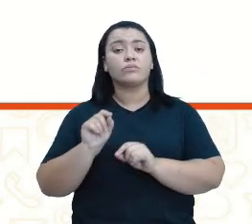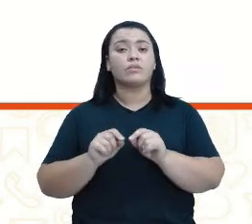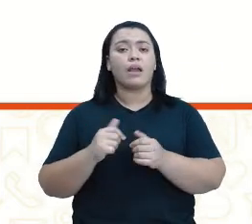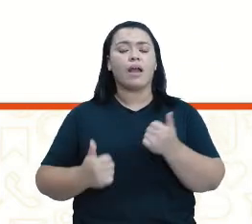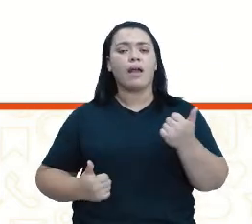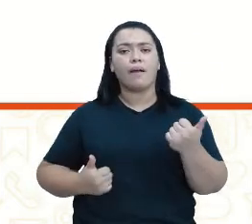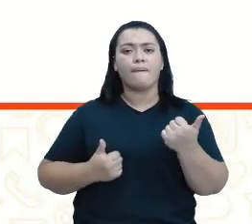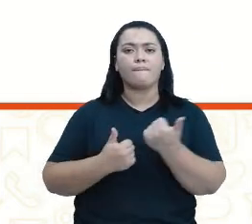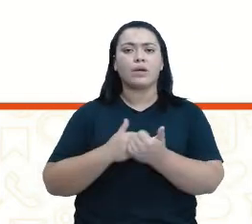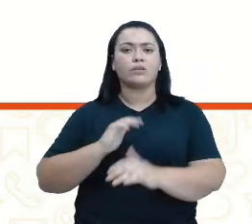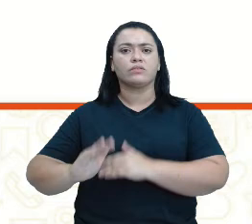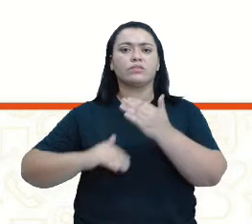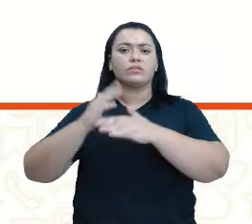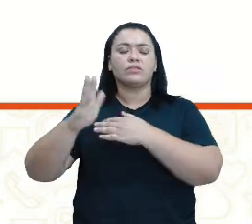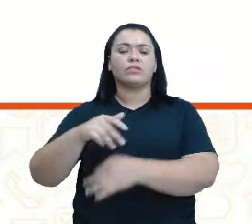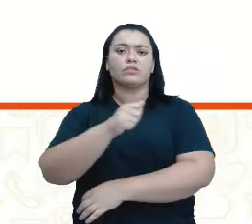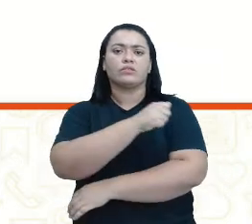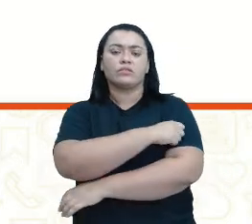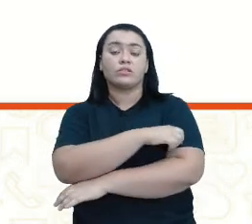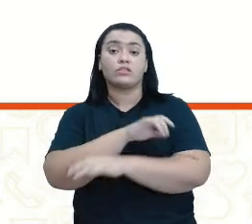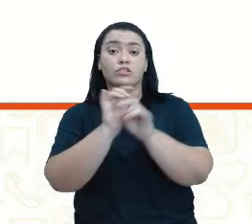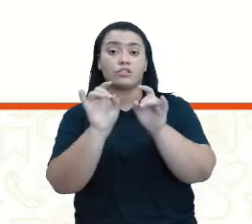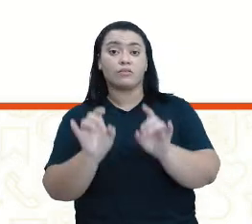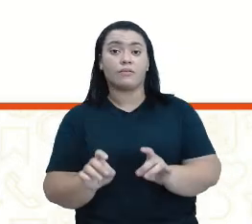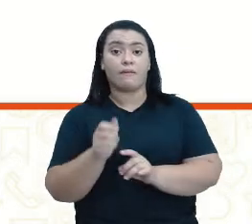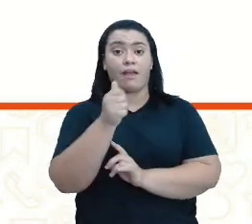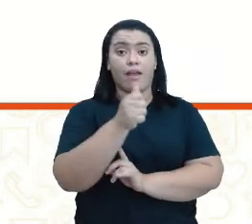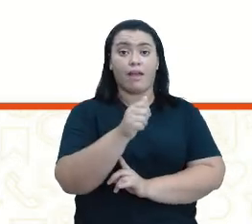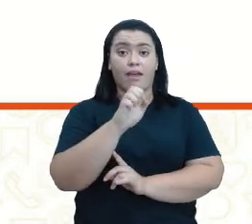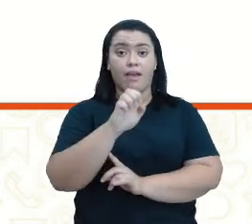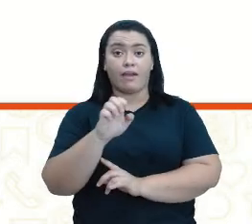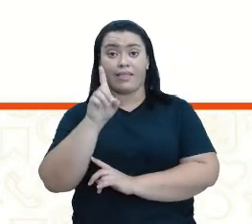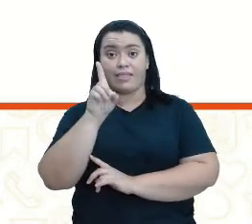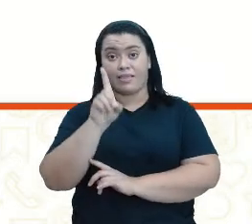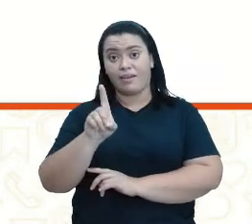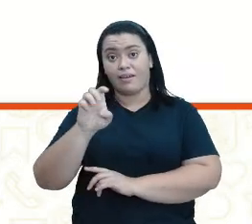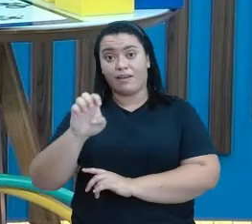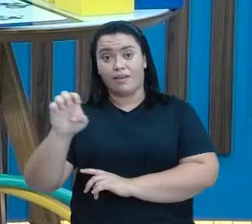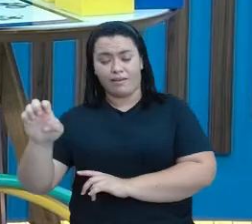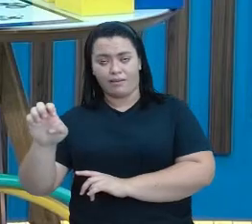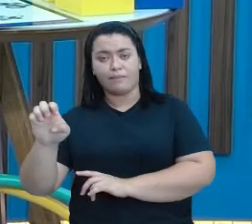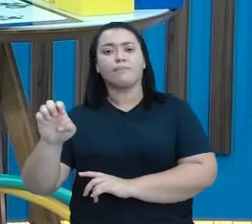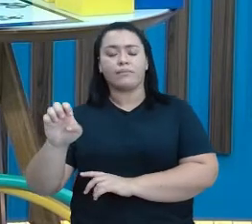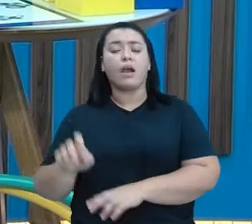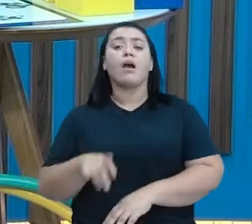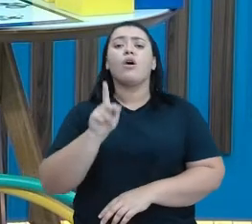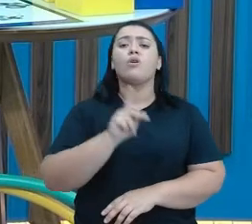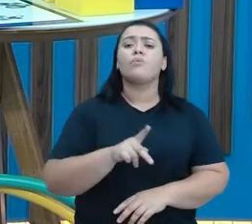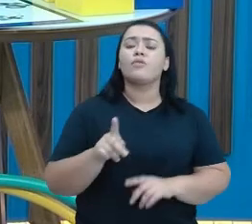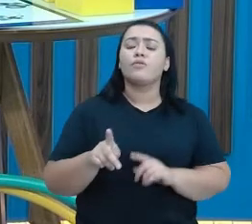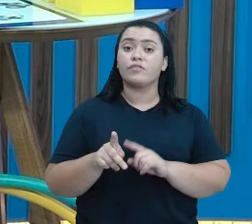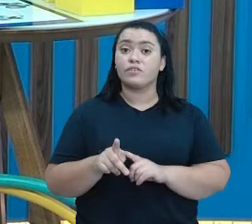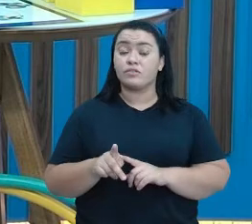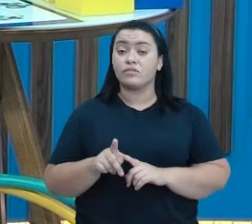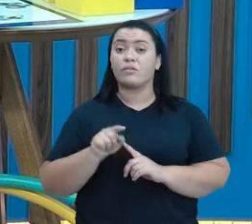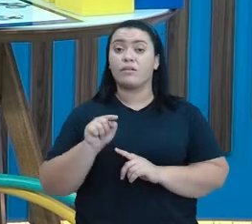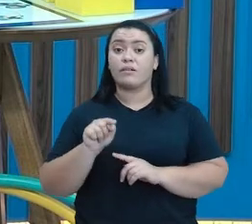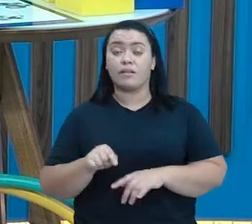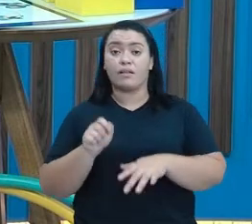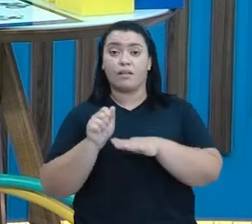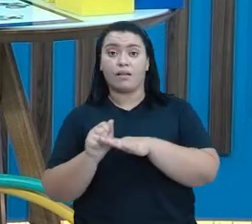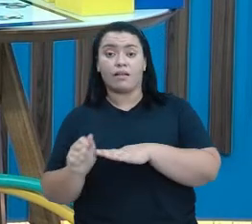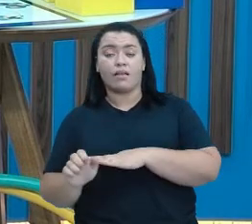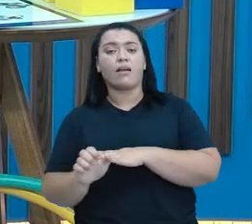de desenvolvimento do estudante especial, o AADEE. Bom, o professor da sala